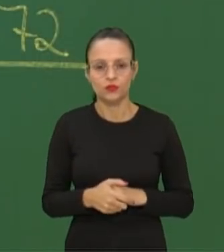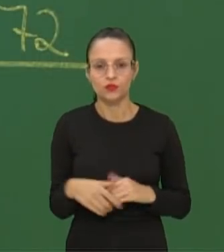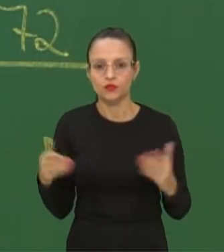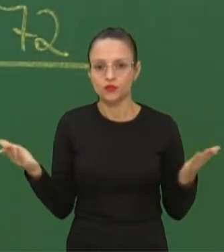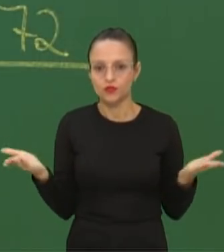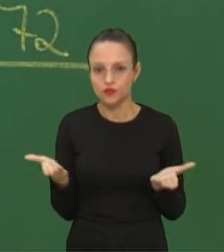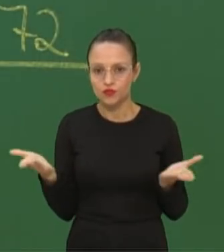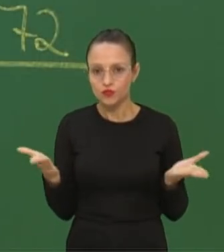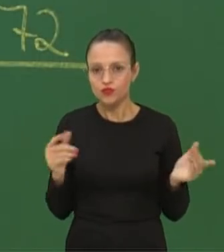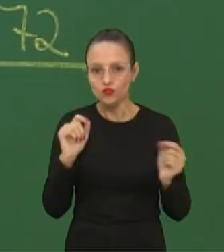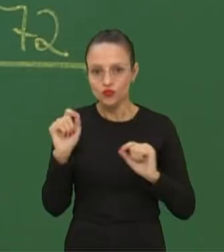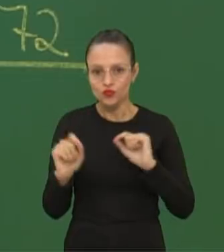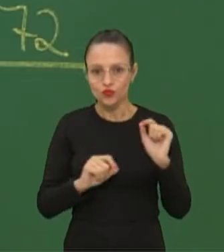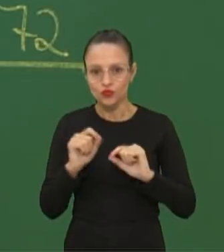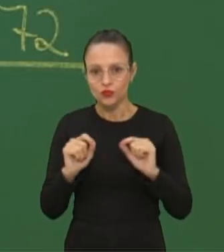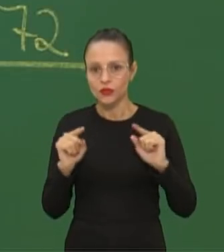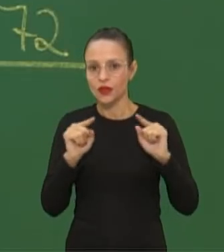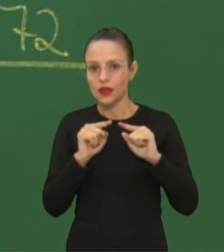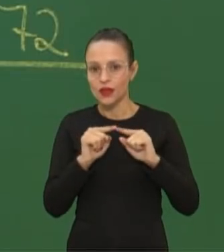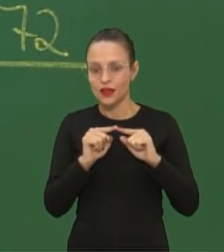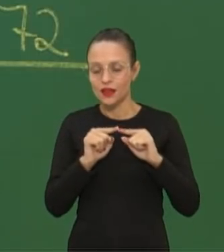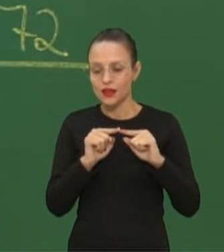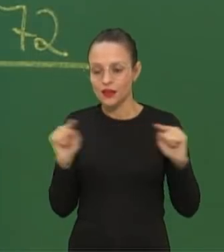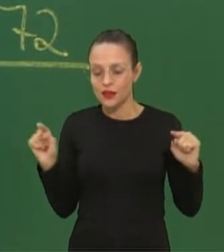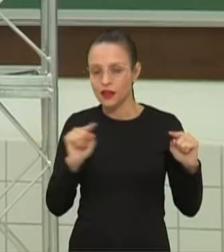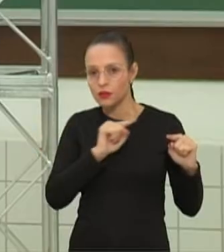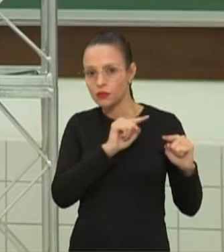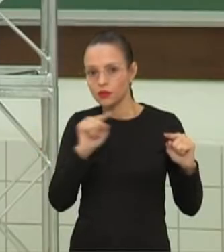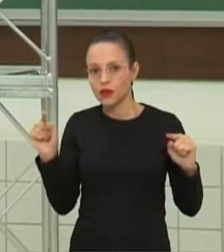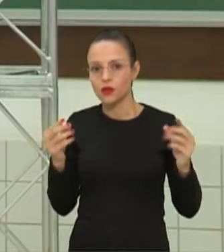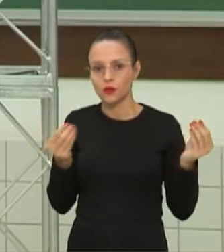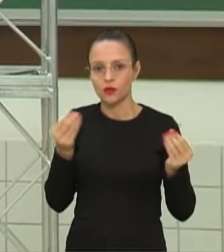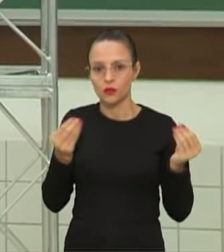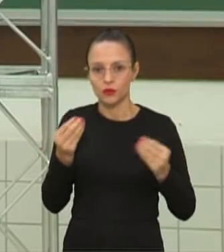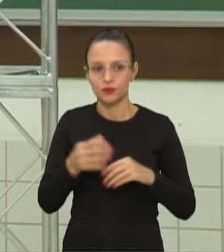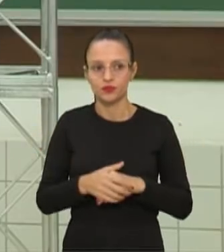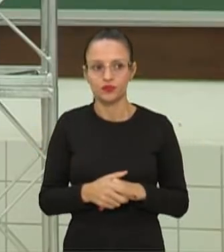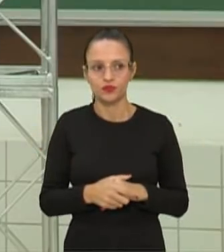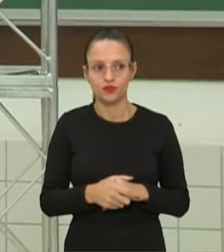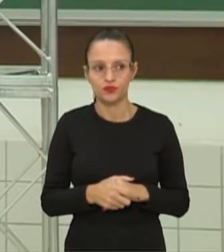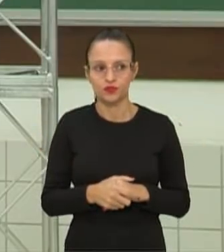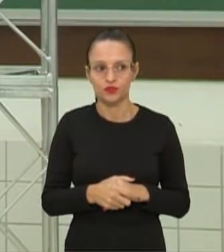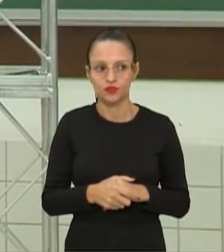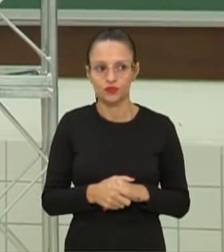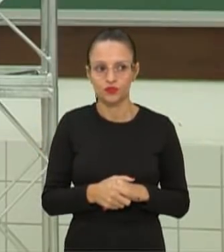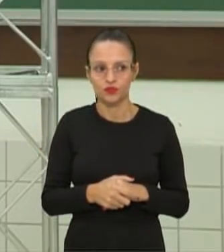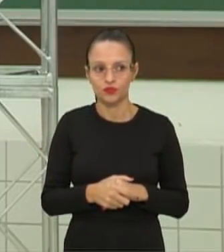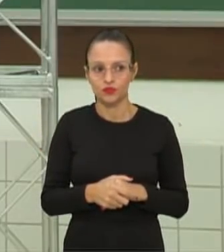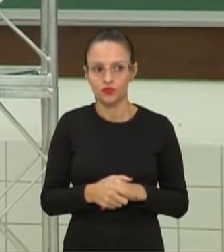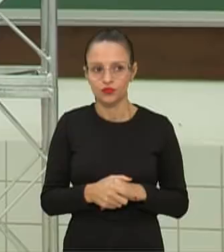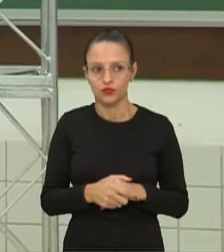nós vamos usar a parte de cima para resolver. E como é que vai ficar? Vai ficar assim, ó.